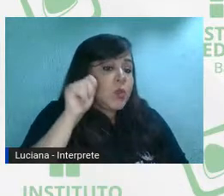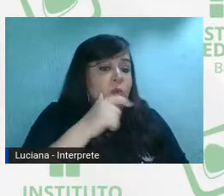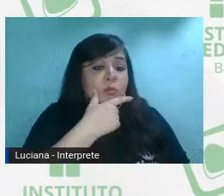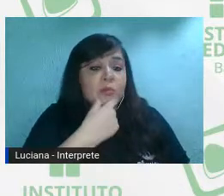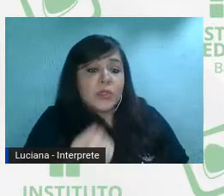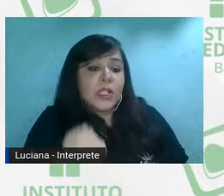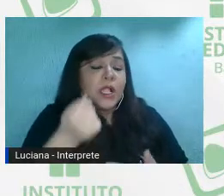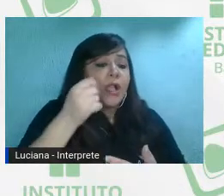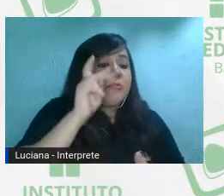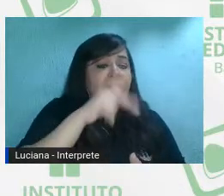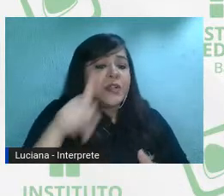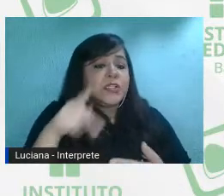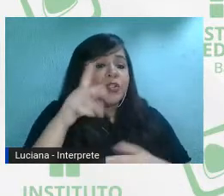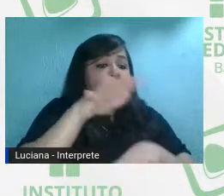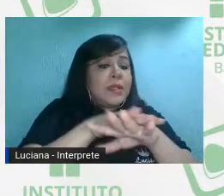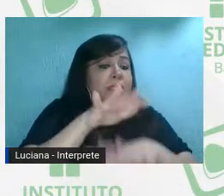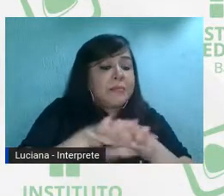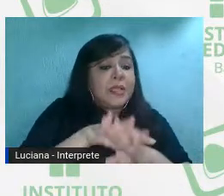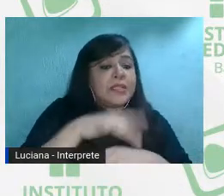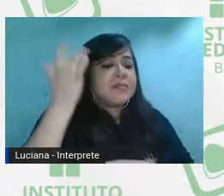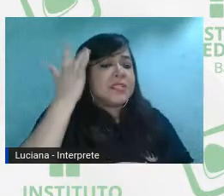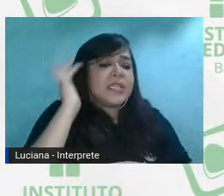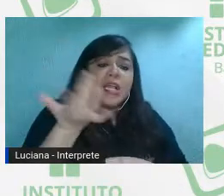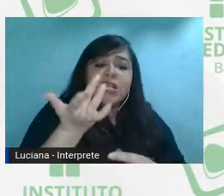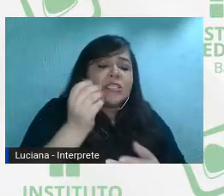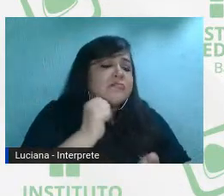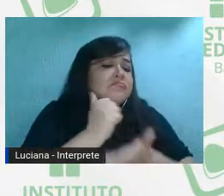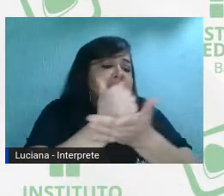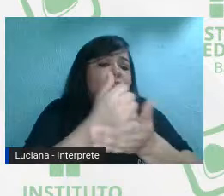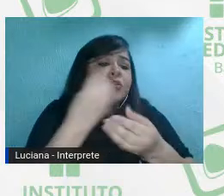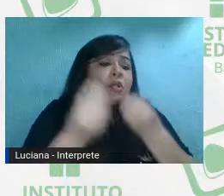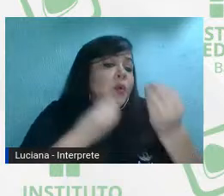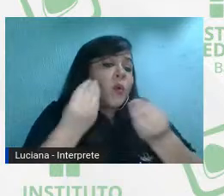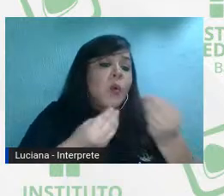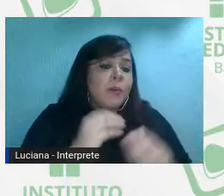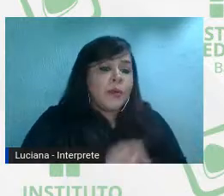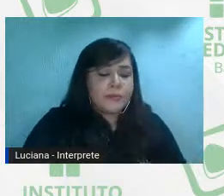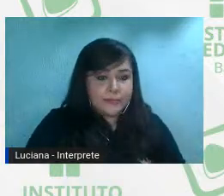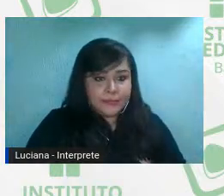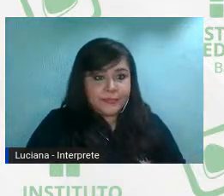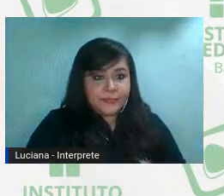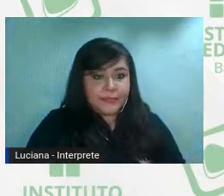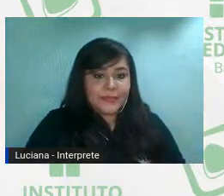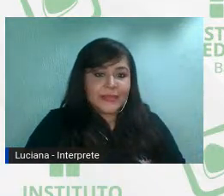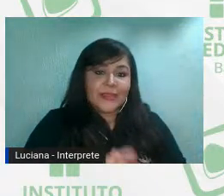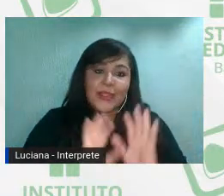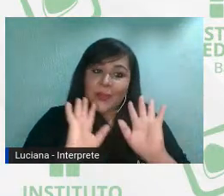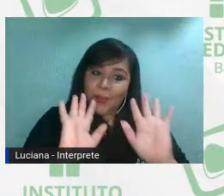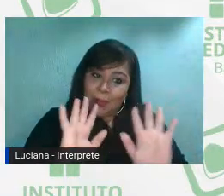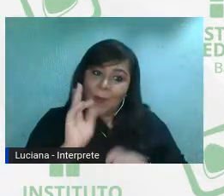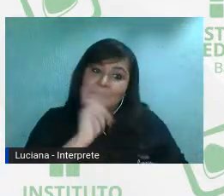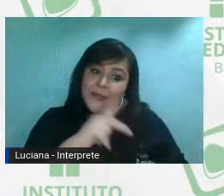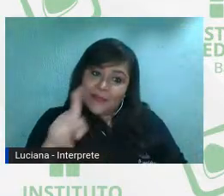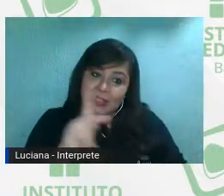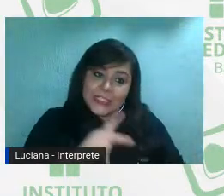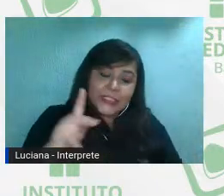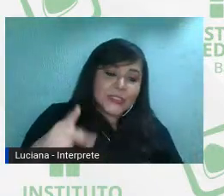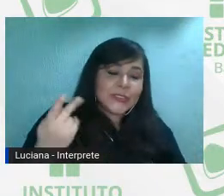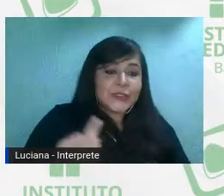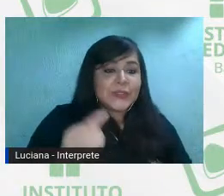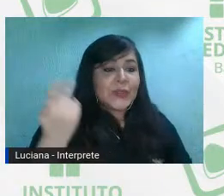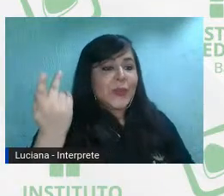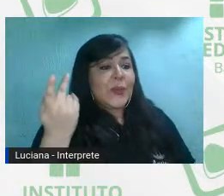Olha, coordenadora Net, eu tô adorando muito o PIBID, tá me proporcionando experiências